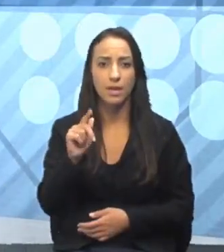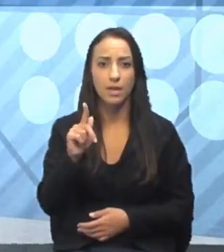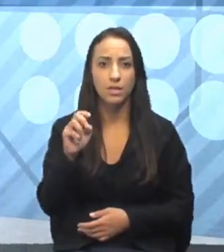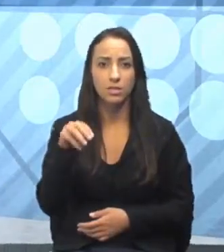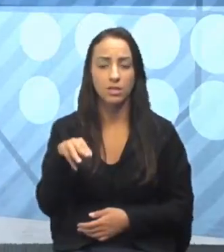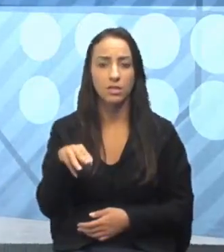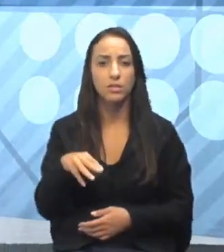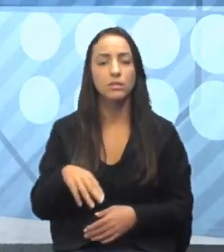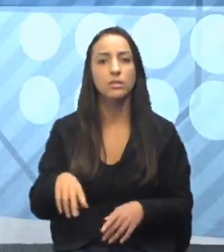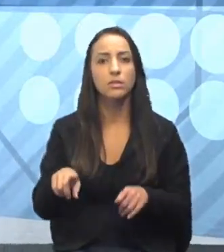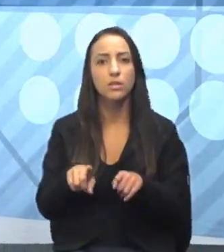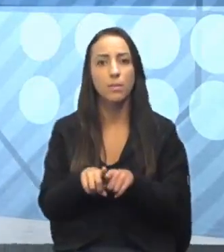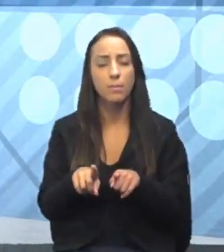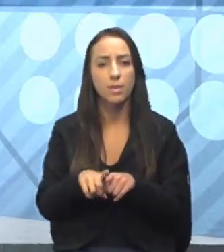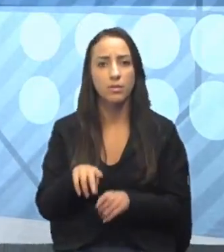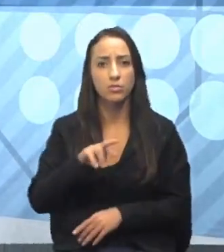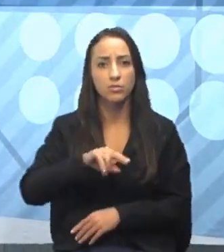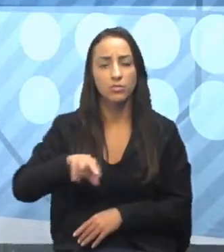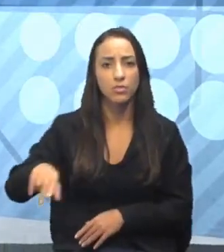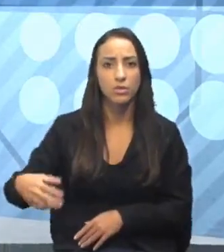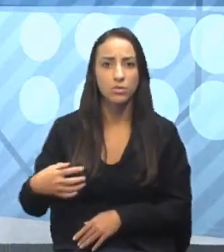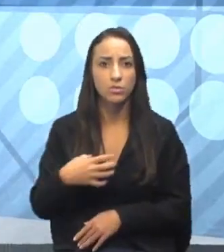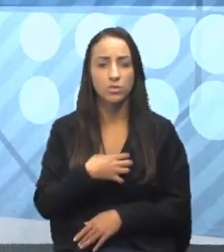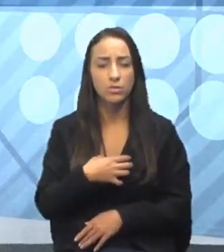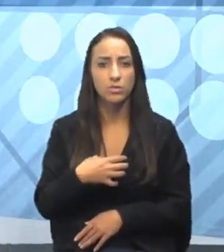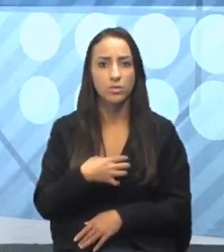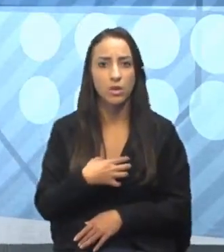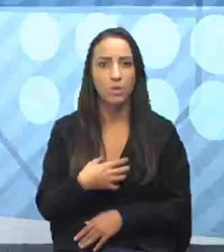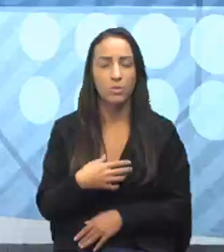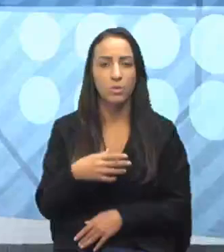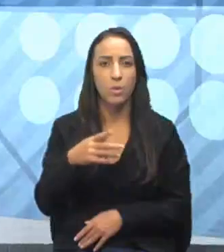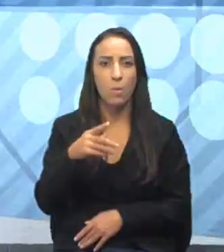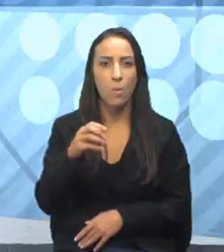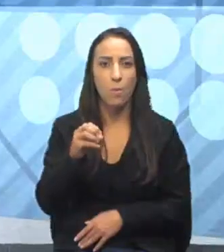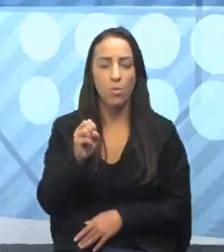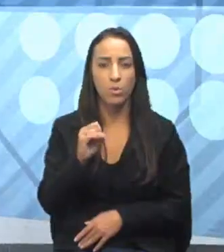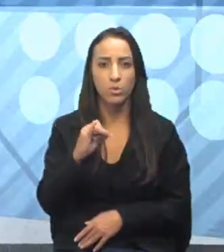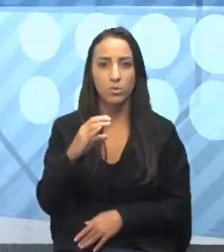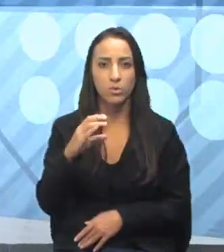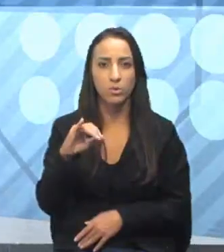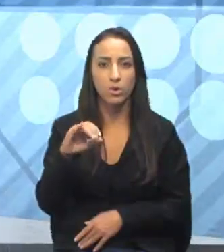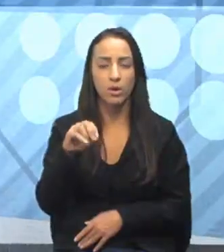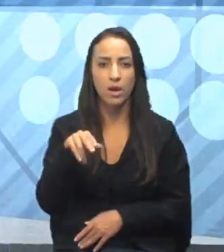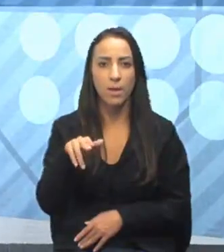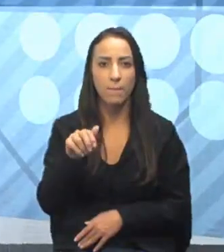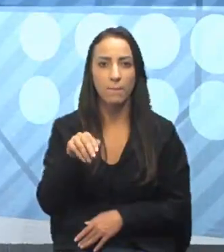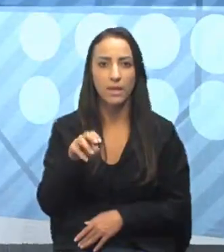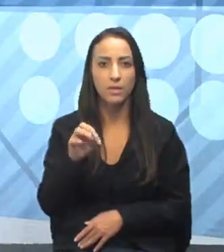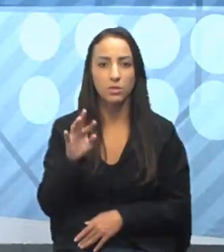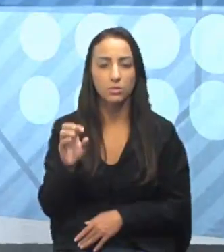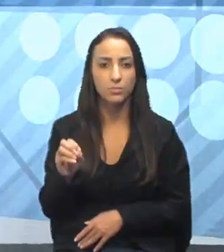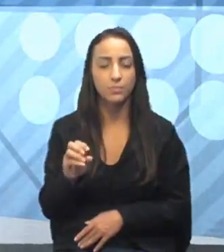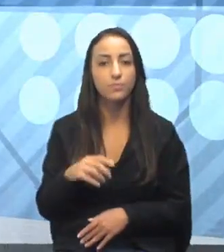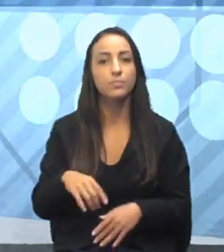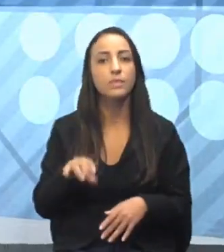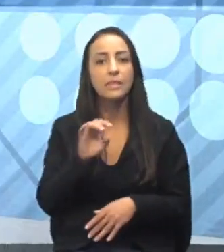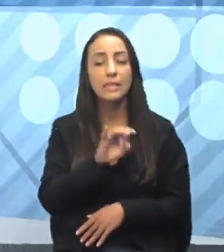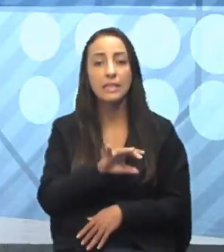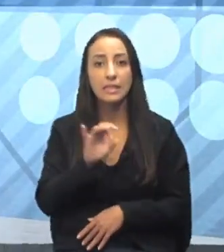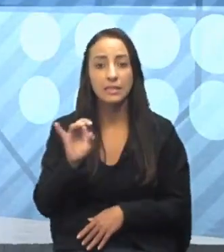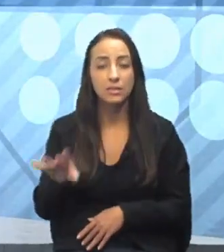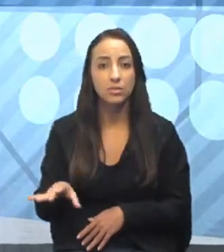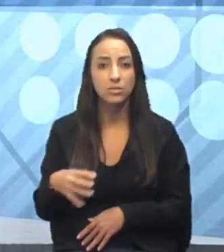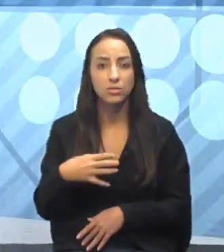tipos de realização do posicionamento do paciente, e para cada um